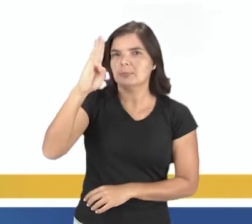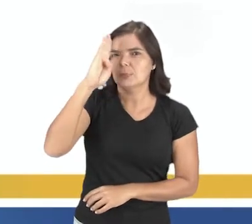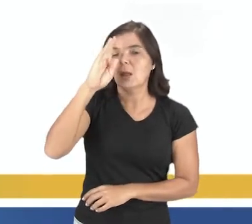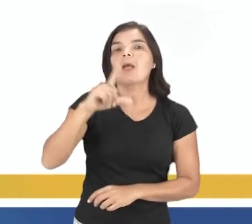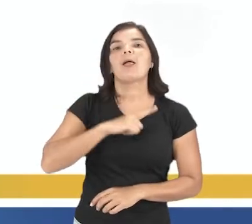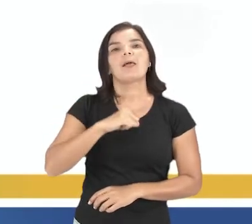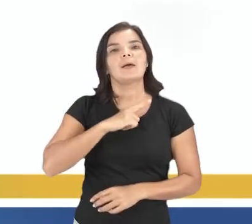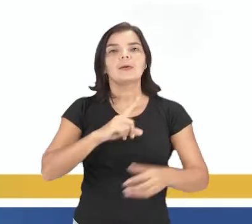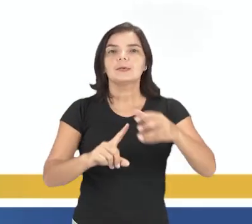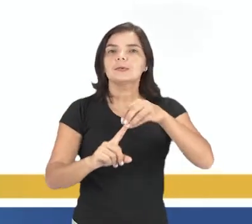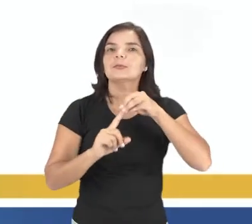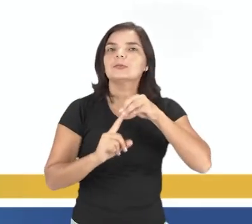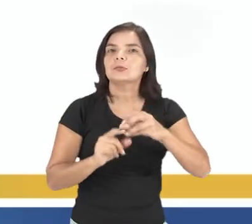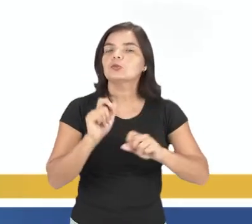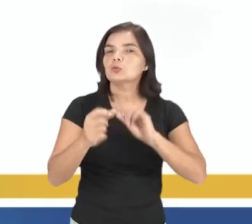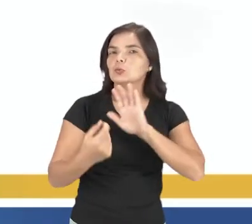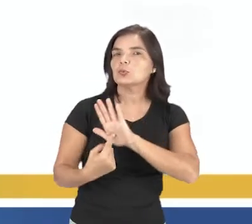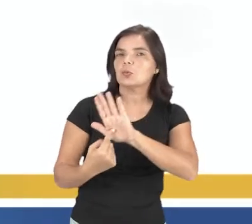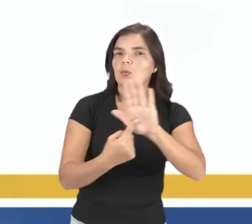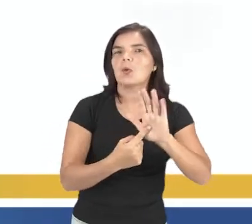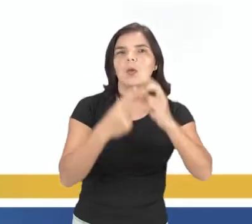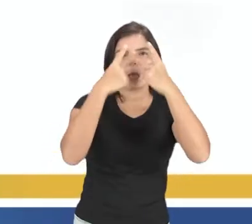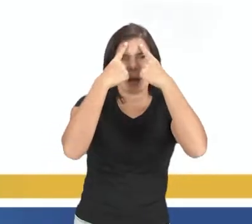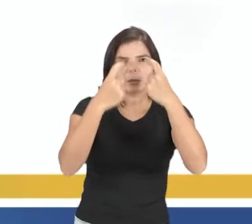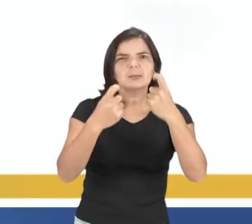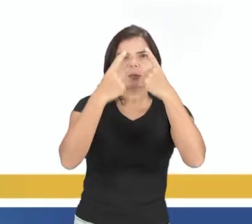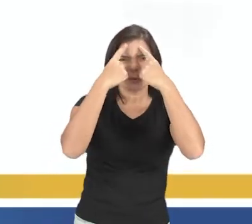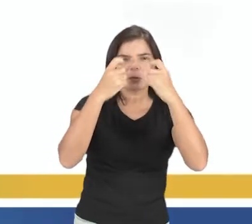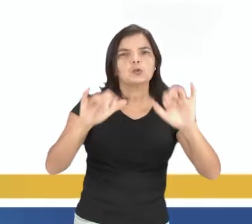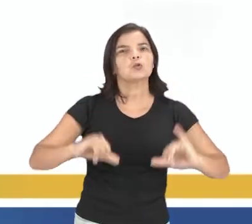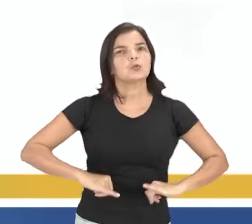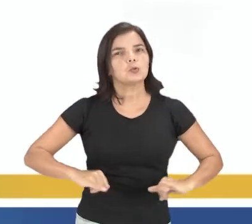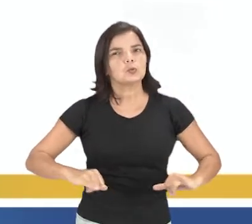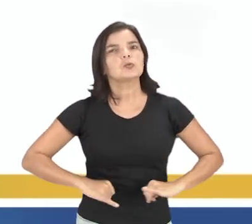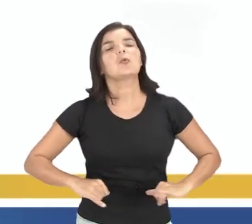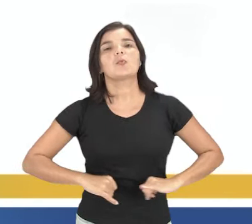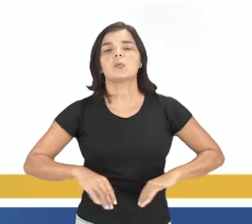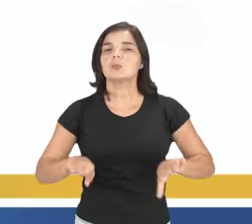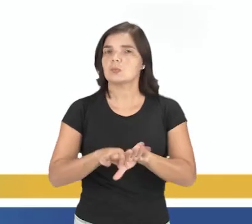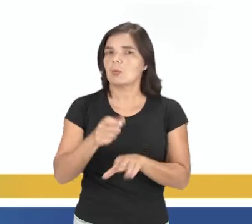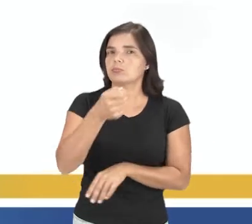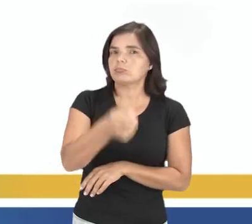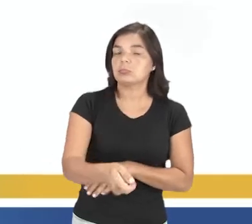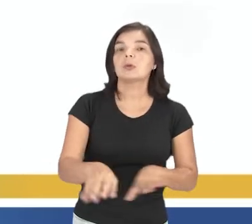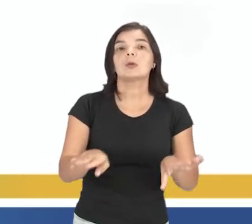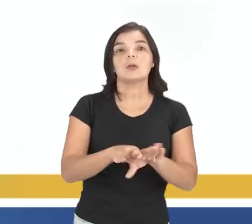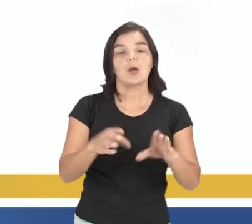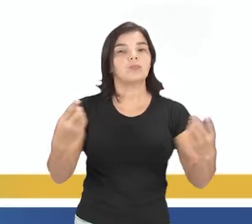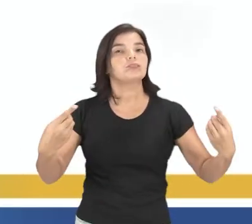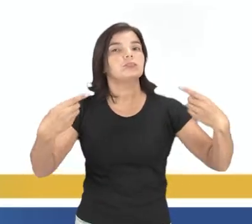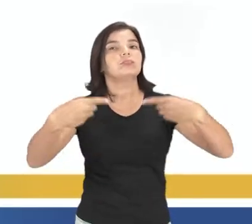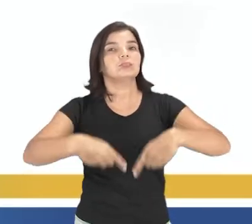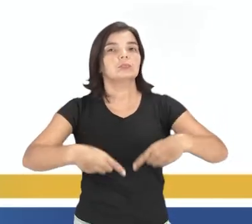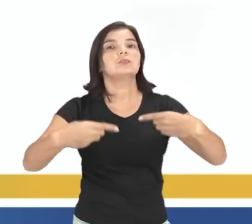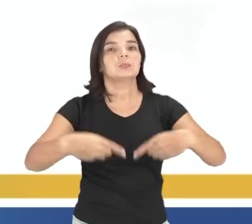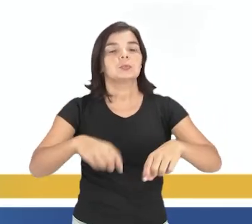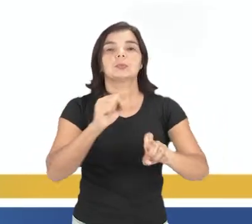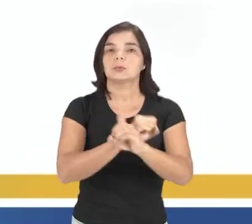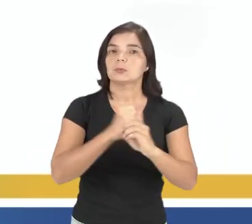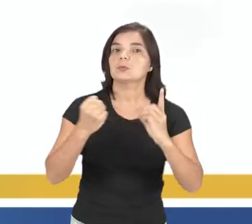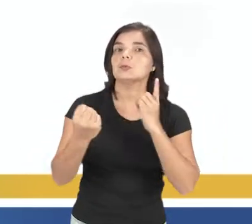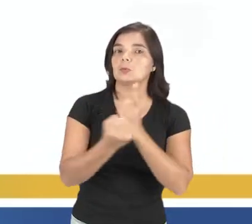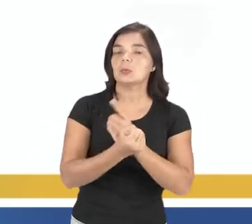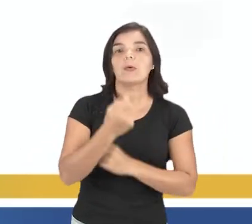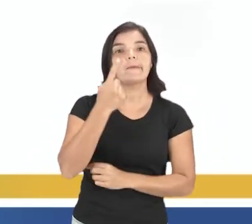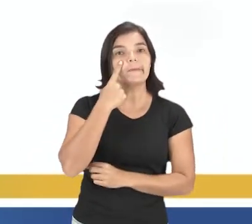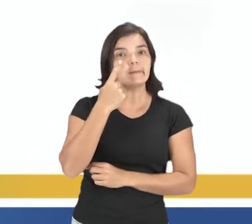Ela tinha o objetivo de expressar toda a violência diária sofrida pelos opositores ao regime e ir contra o conservadorismo da sociedade.